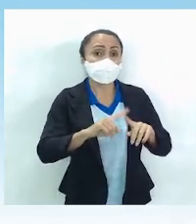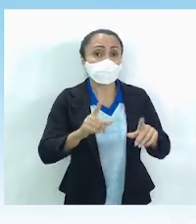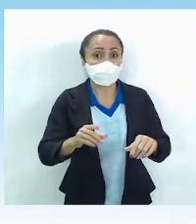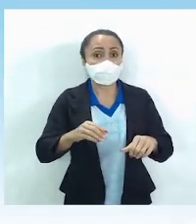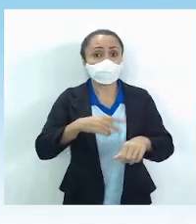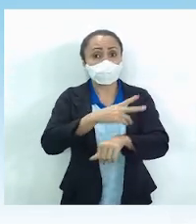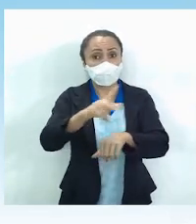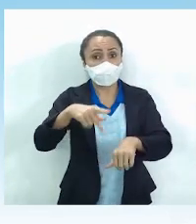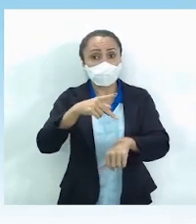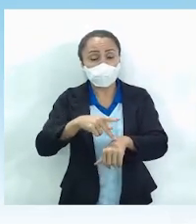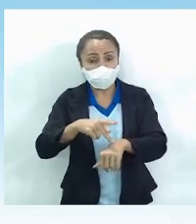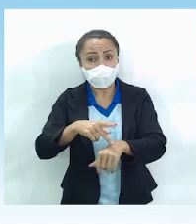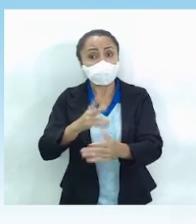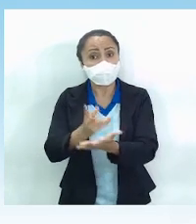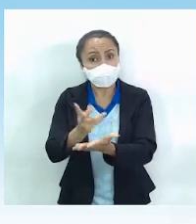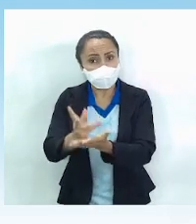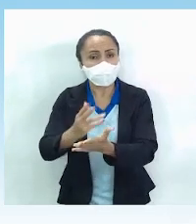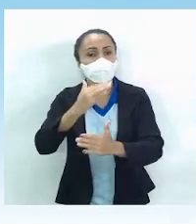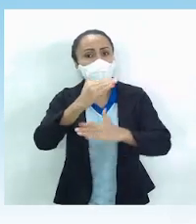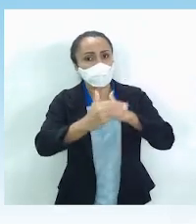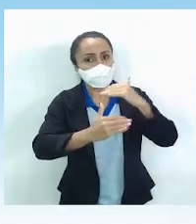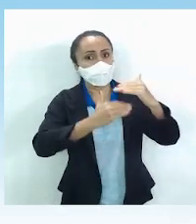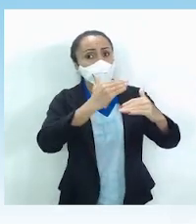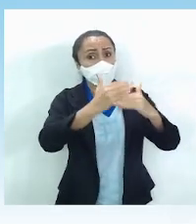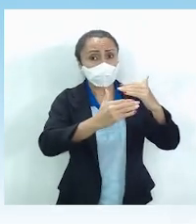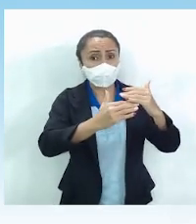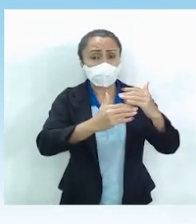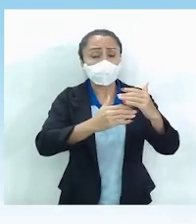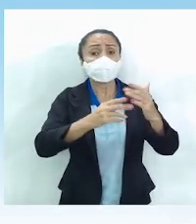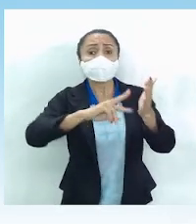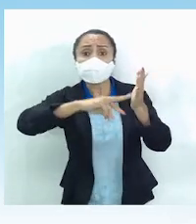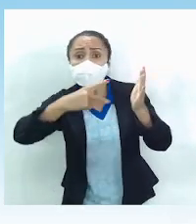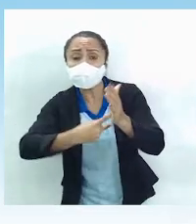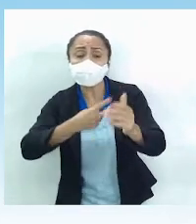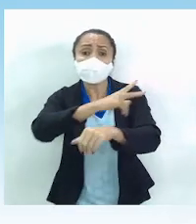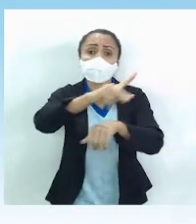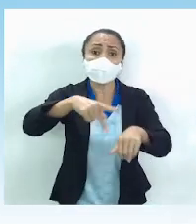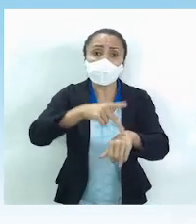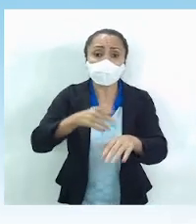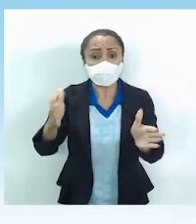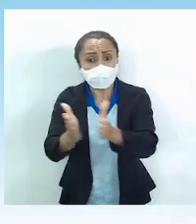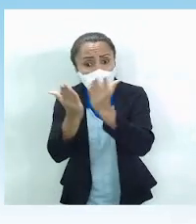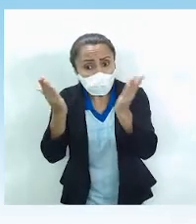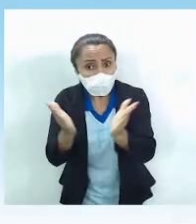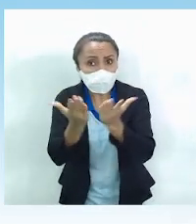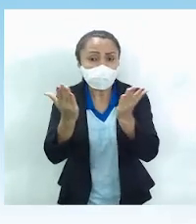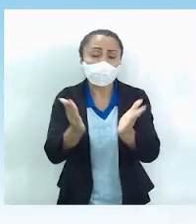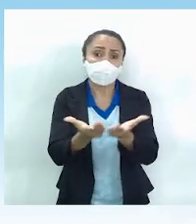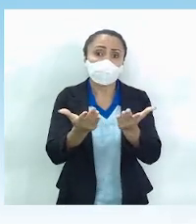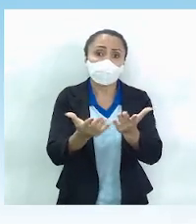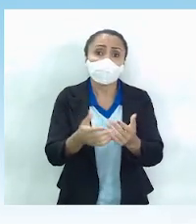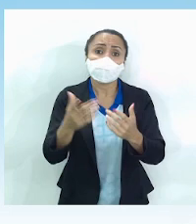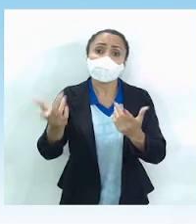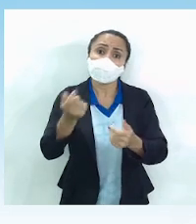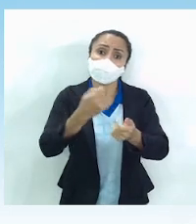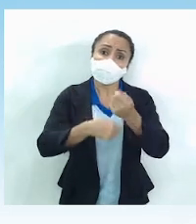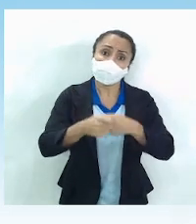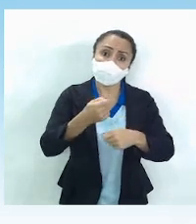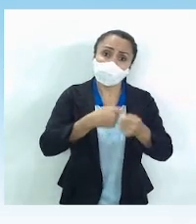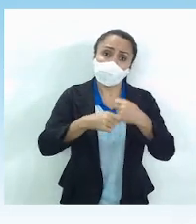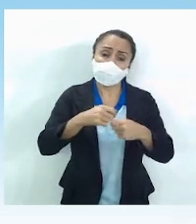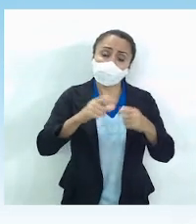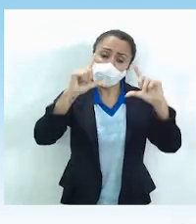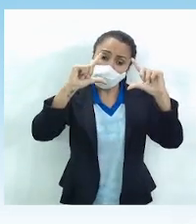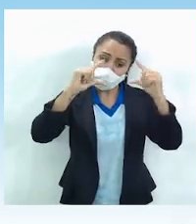em desenvolvimento são países pobres, que têm uma baixa representatividade econômica no cenário